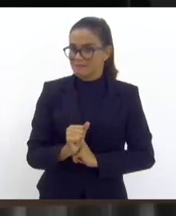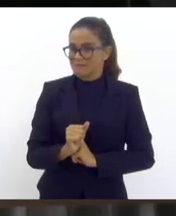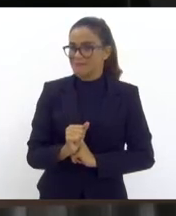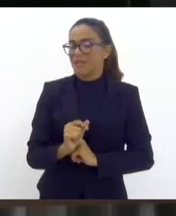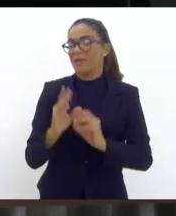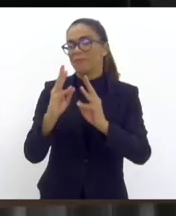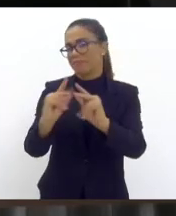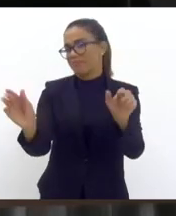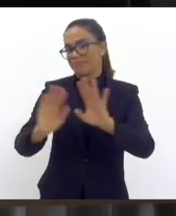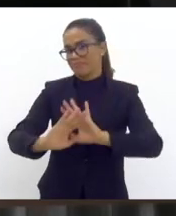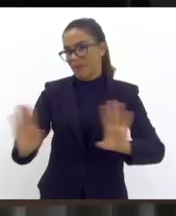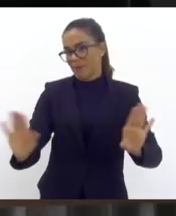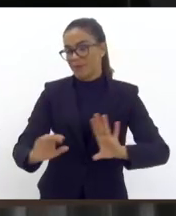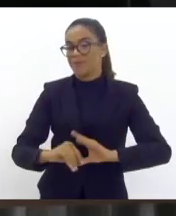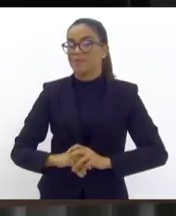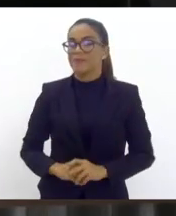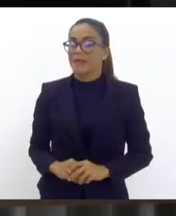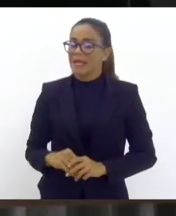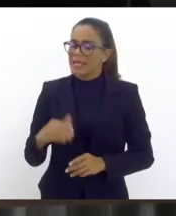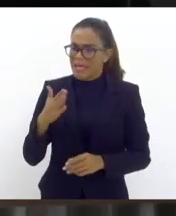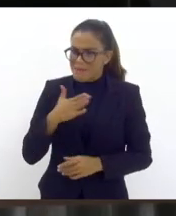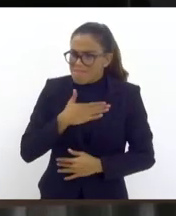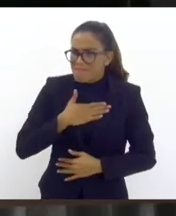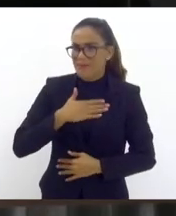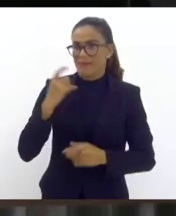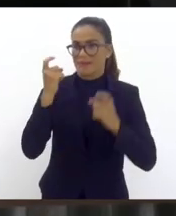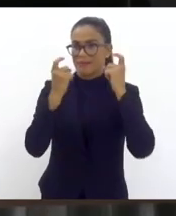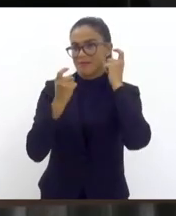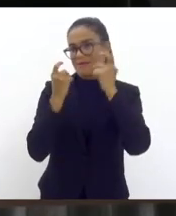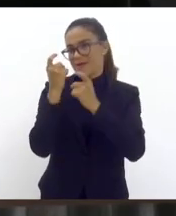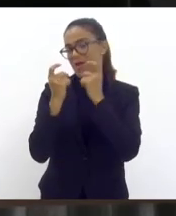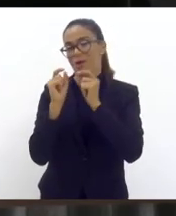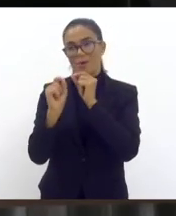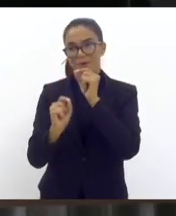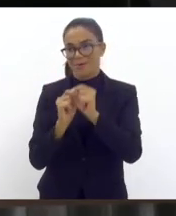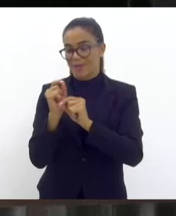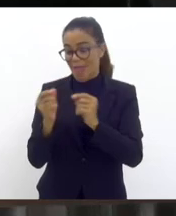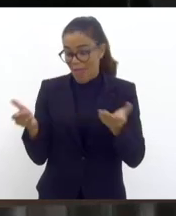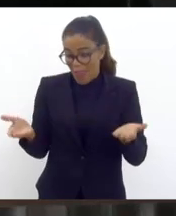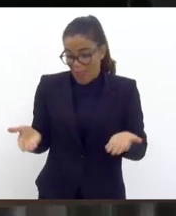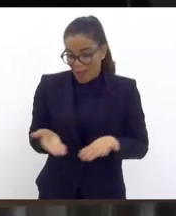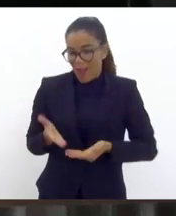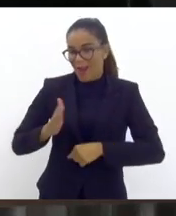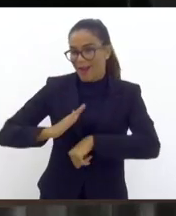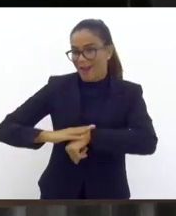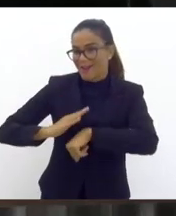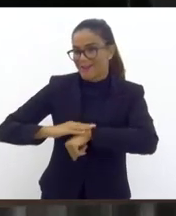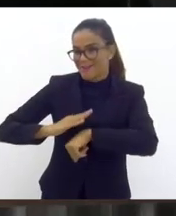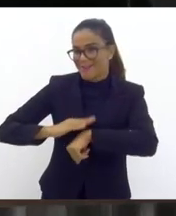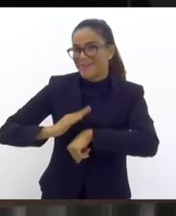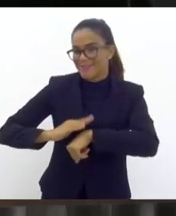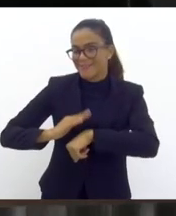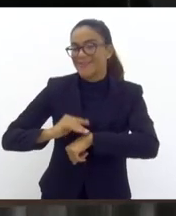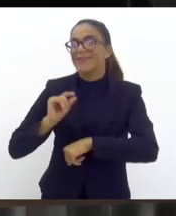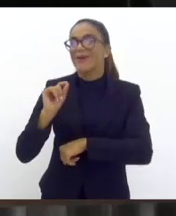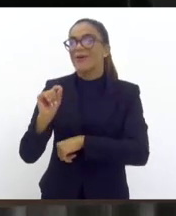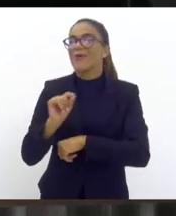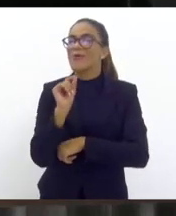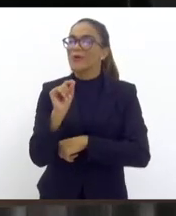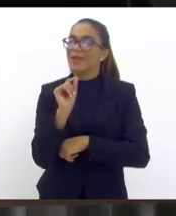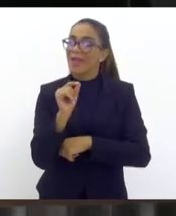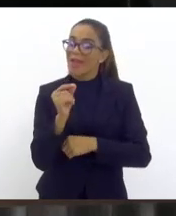derrubada e a minha preocupação é no presente que é onde o